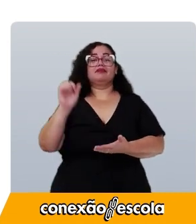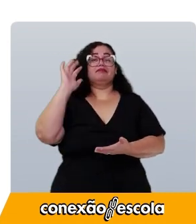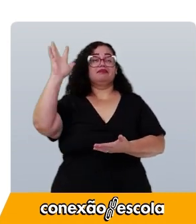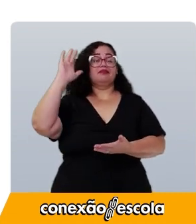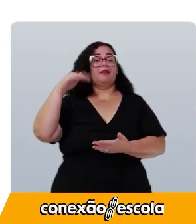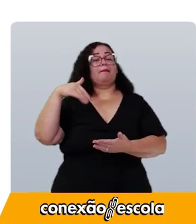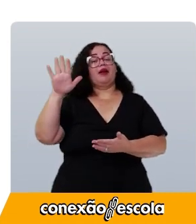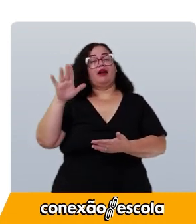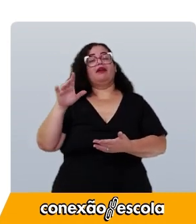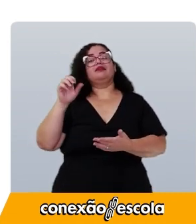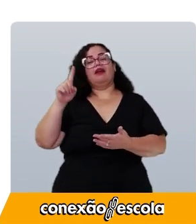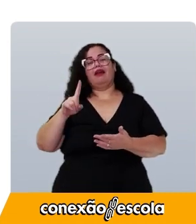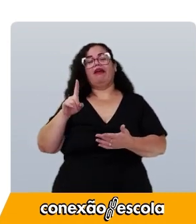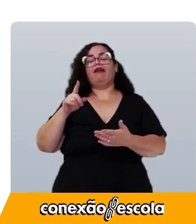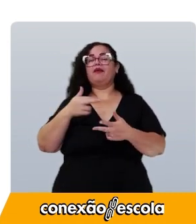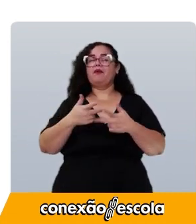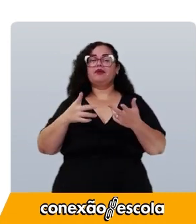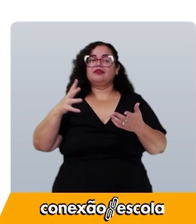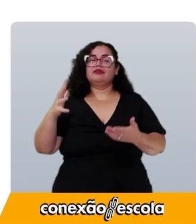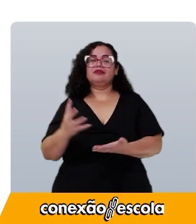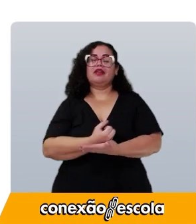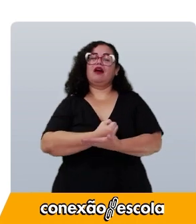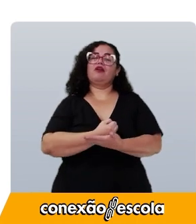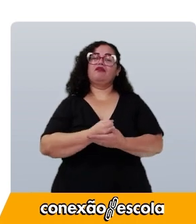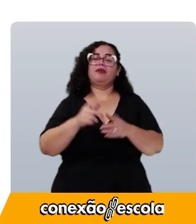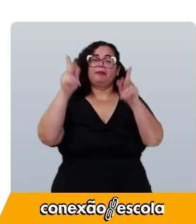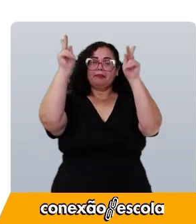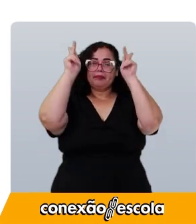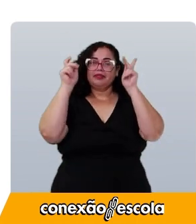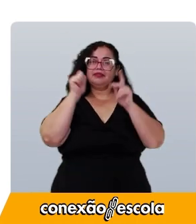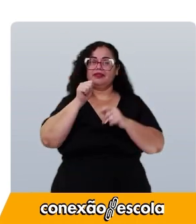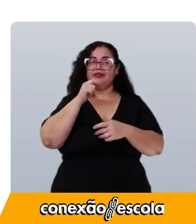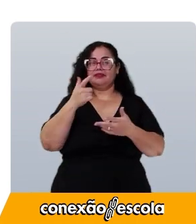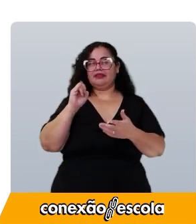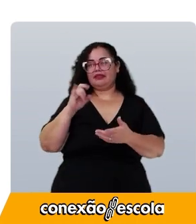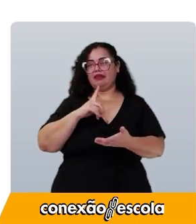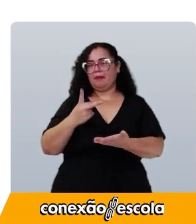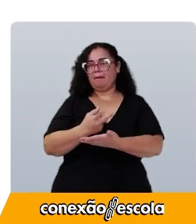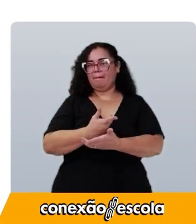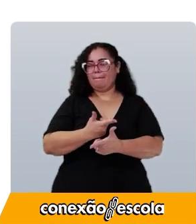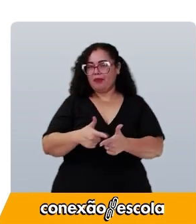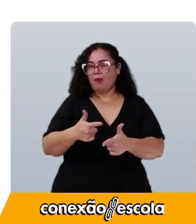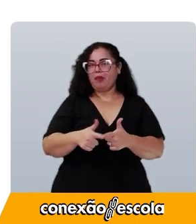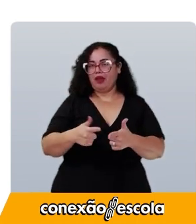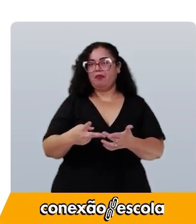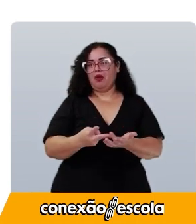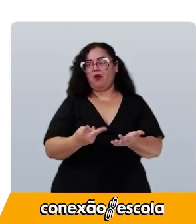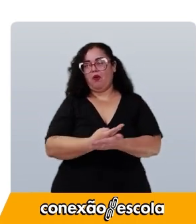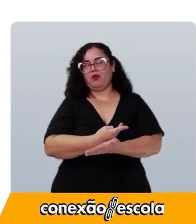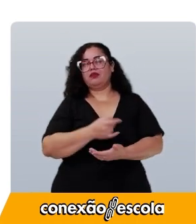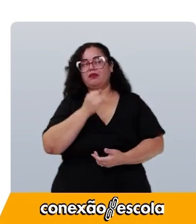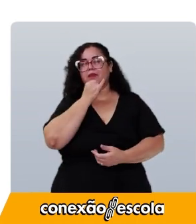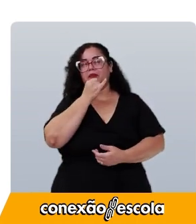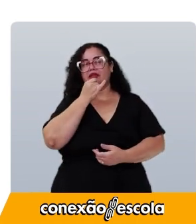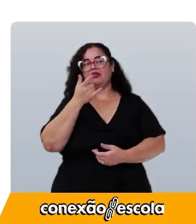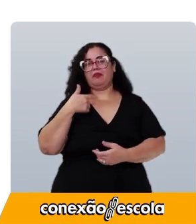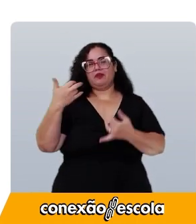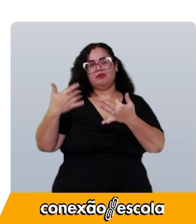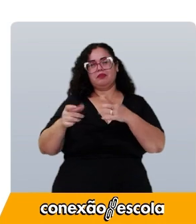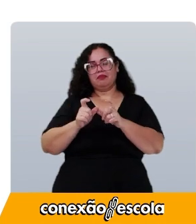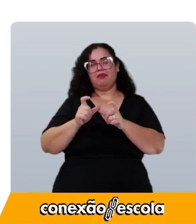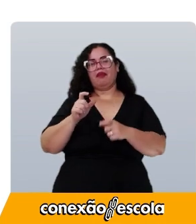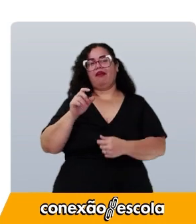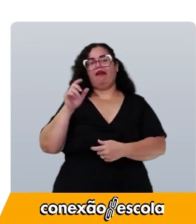geralmente salva a princesa de um determinado problema. Olha só que fato curioso, eu citei agora há